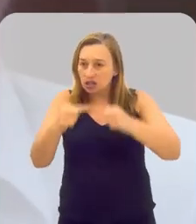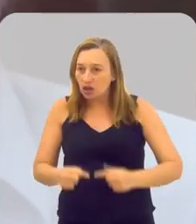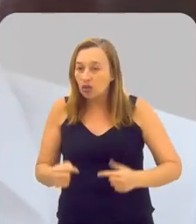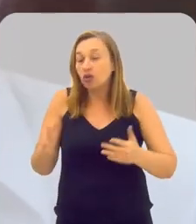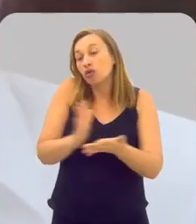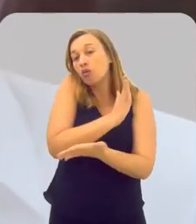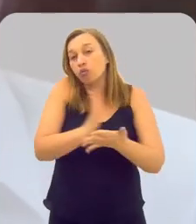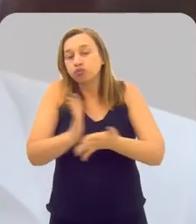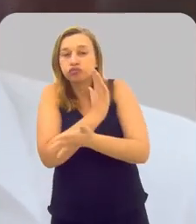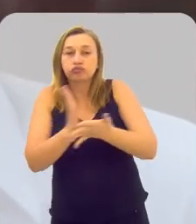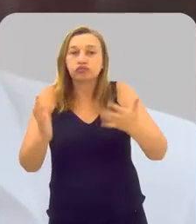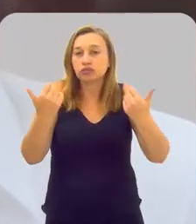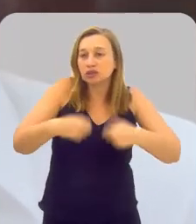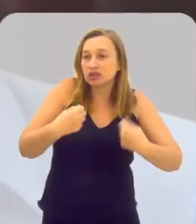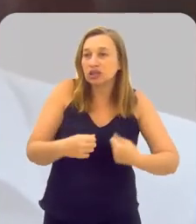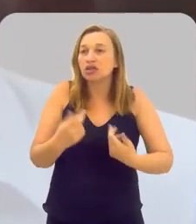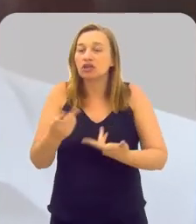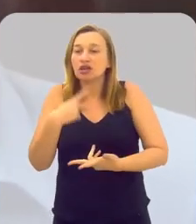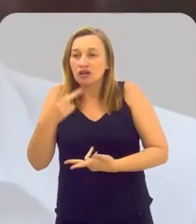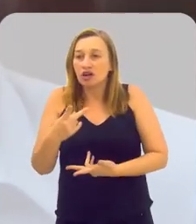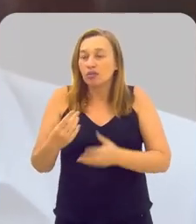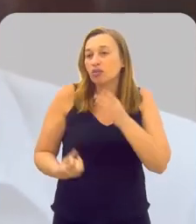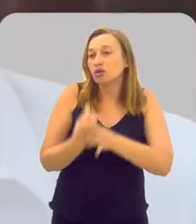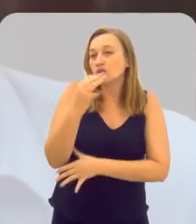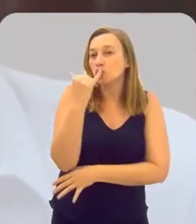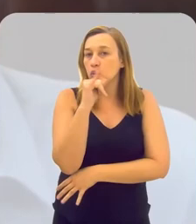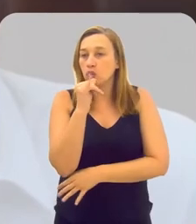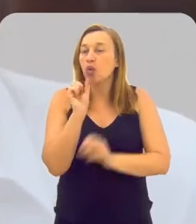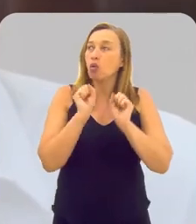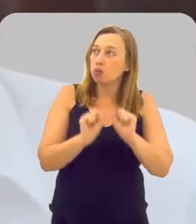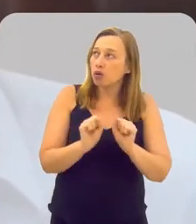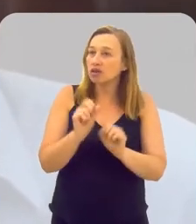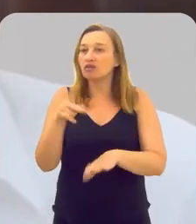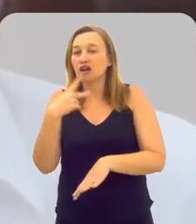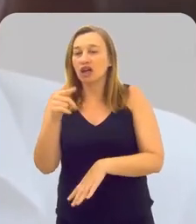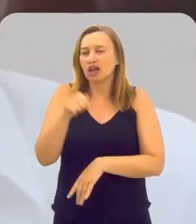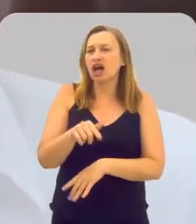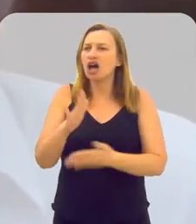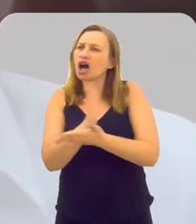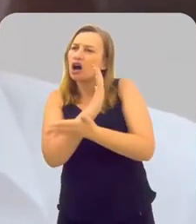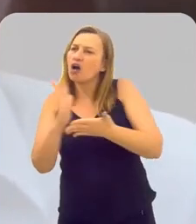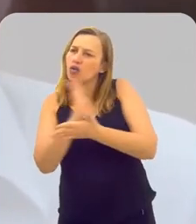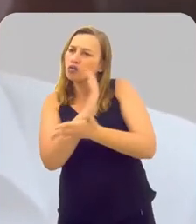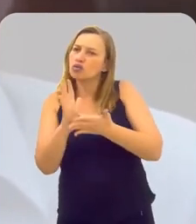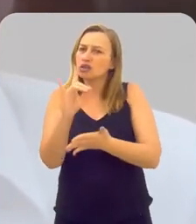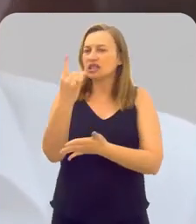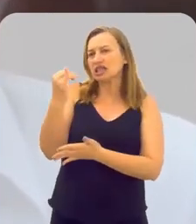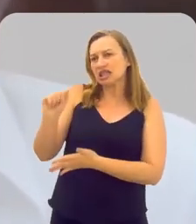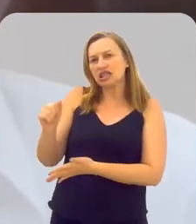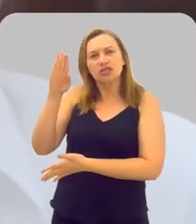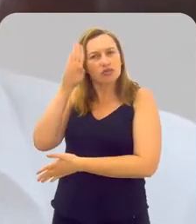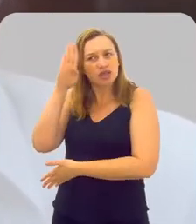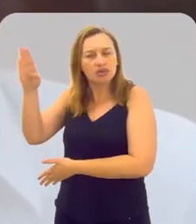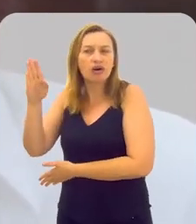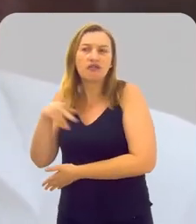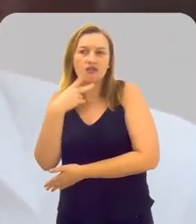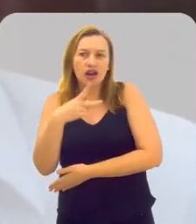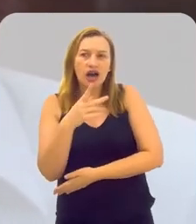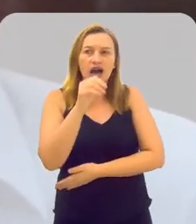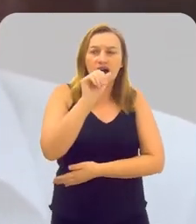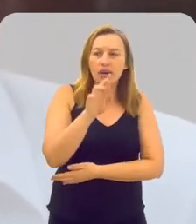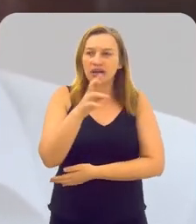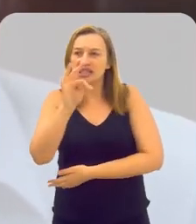elas acontecem de acordo com algumas necessidades. Aí, quando a gente fala de transição energética, a gente pode ressaltar aqui algumas